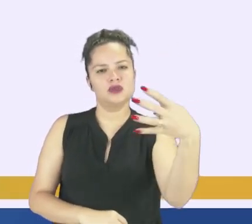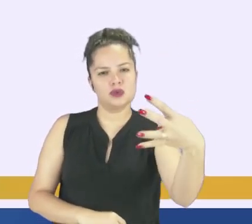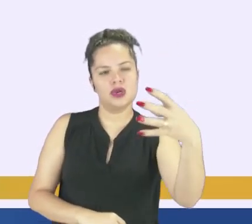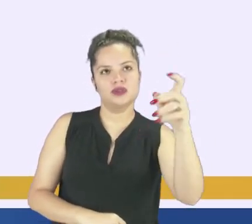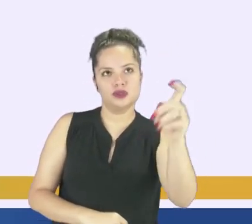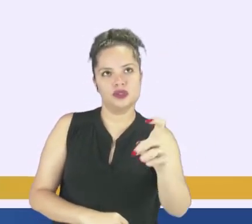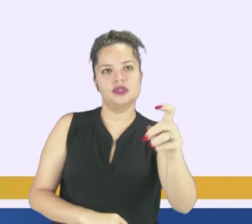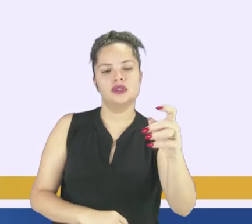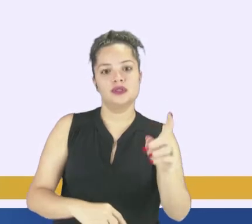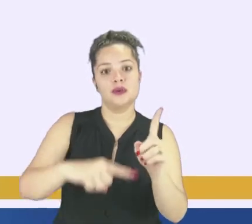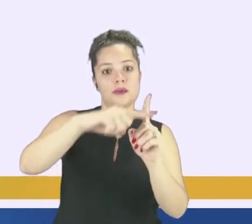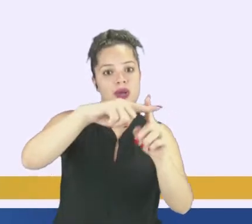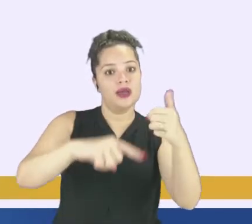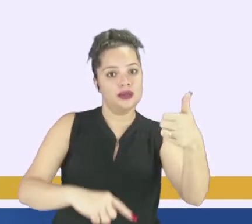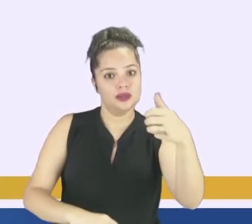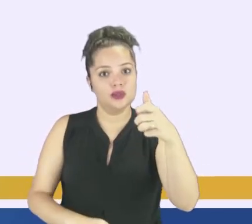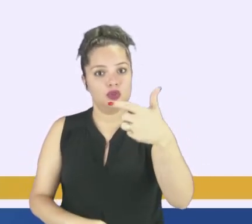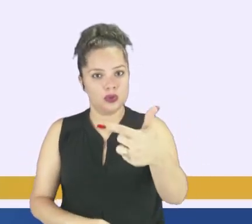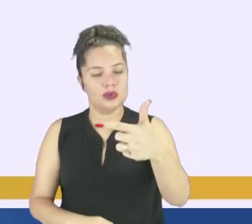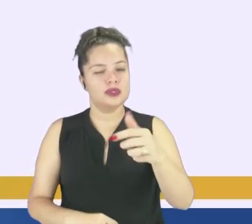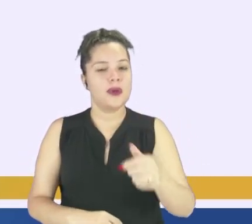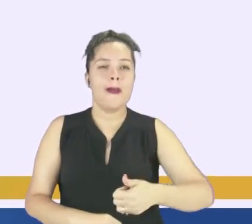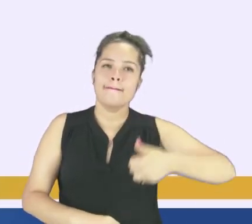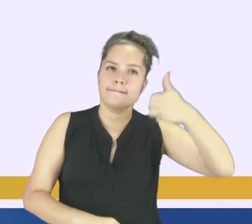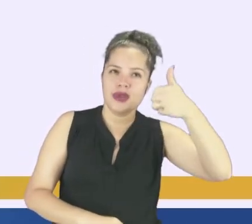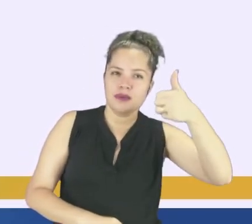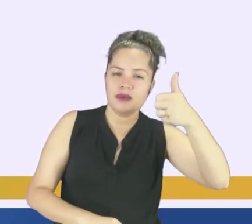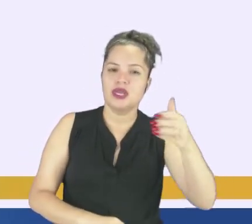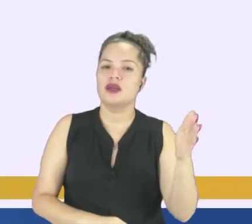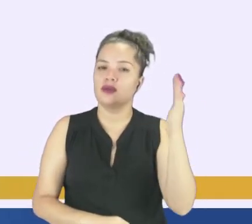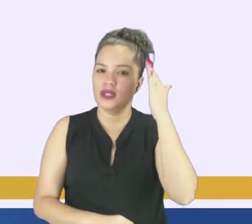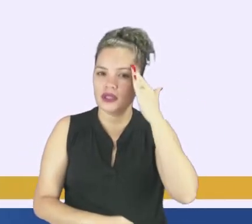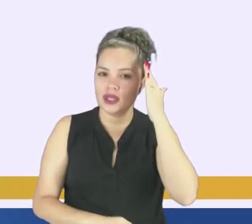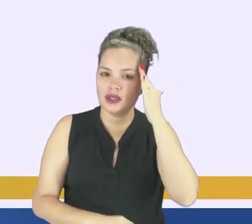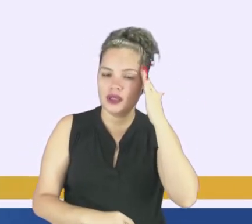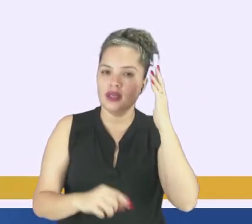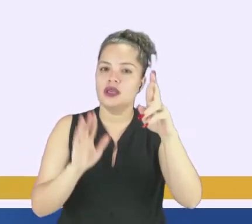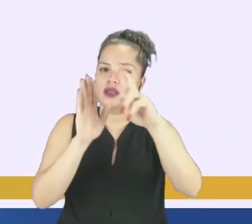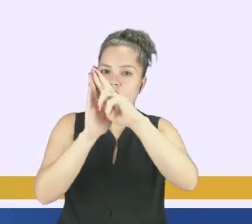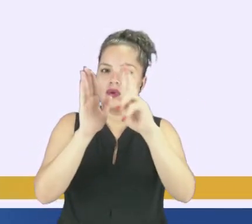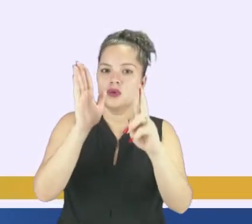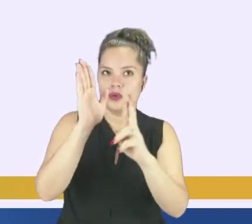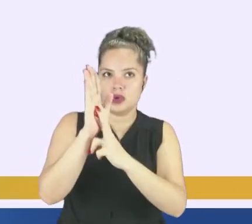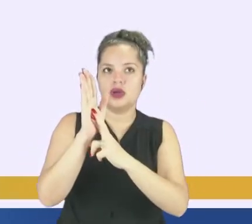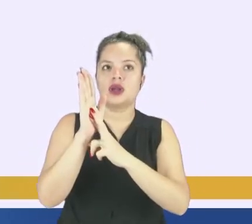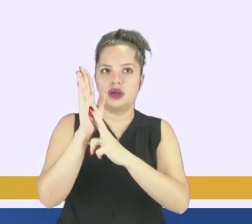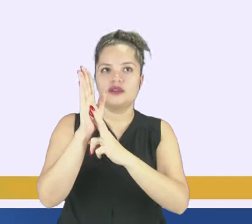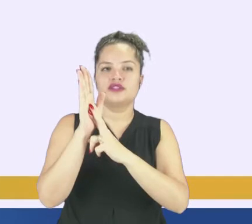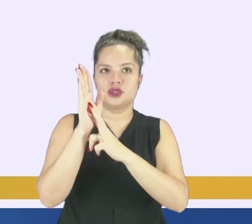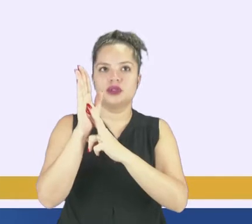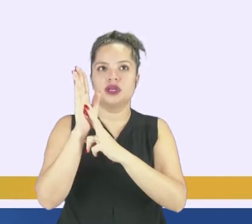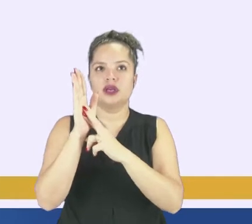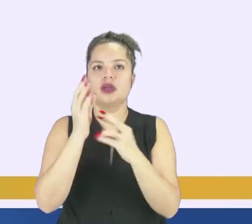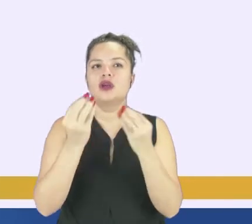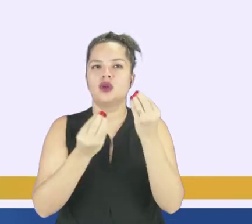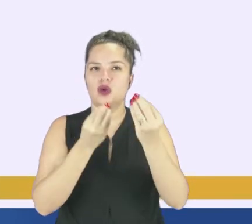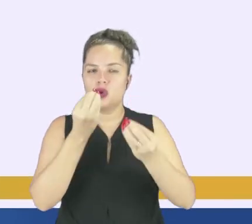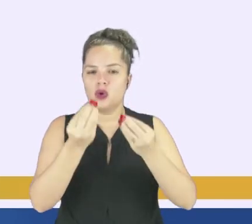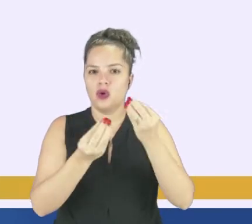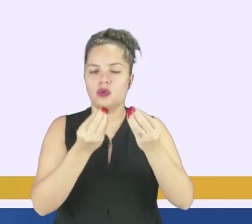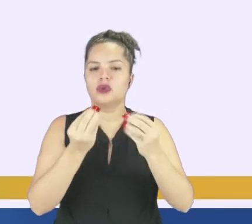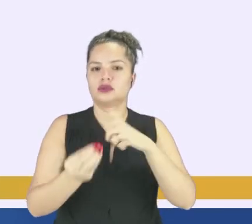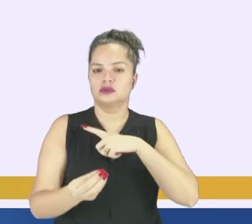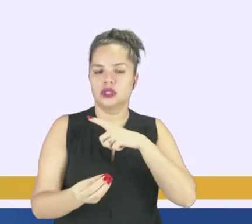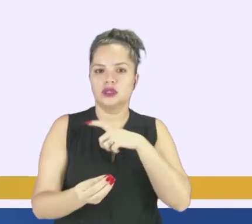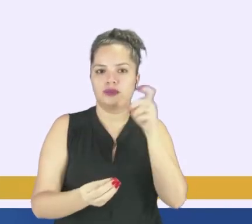nós vamos fazer o estudo do grau do polinômio. Então observe lá na p de x que o primeiro